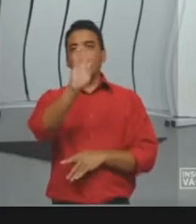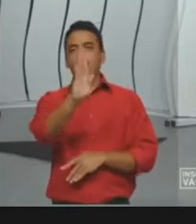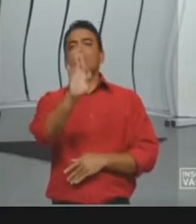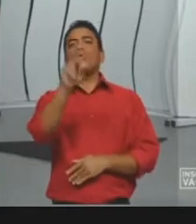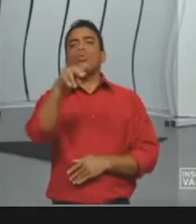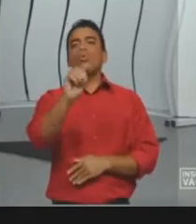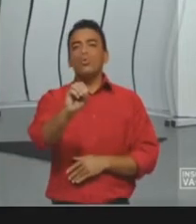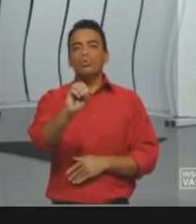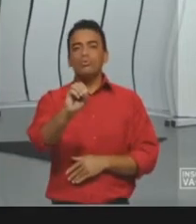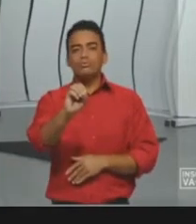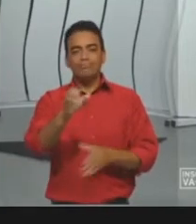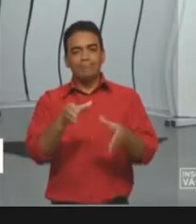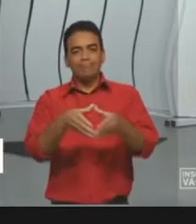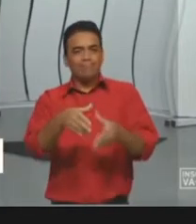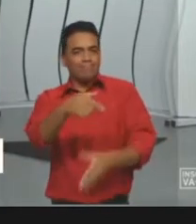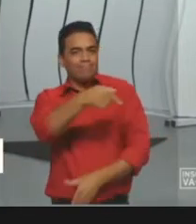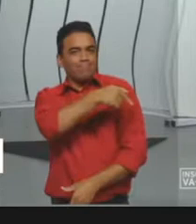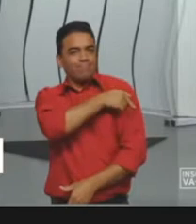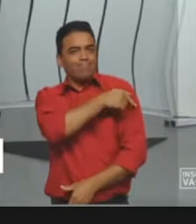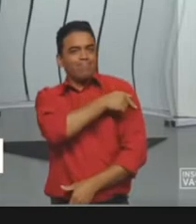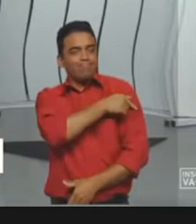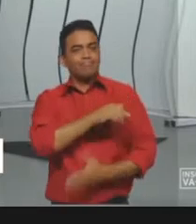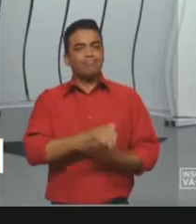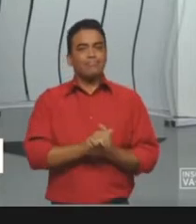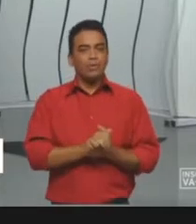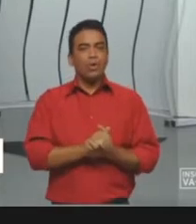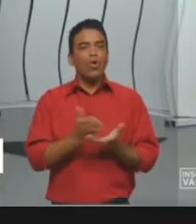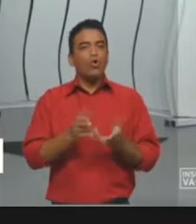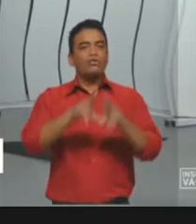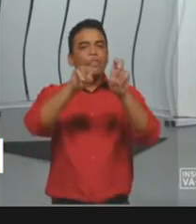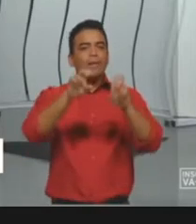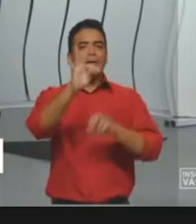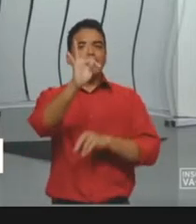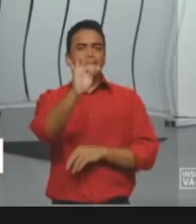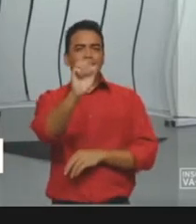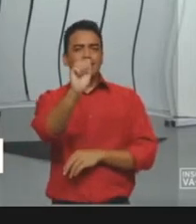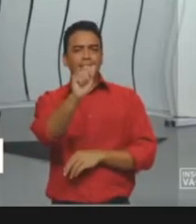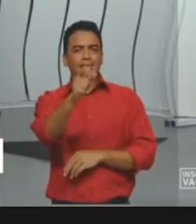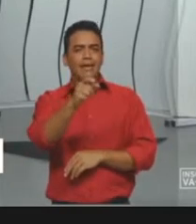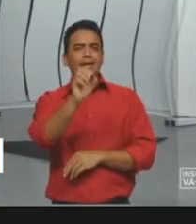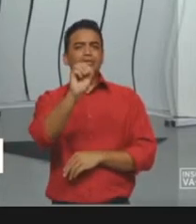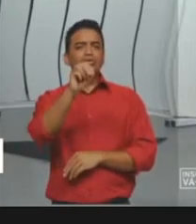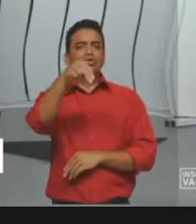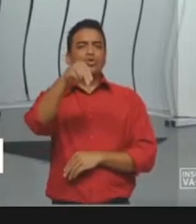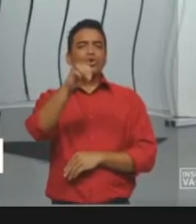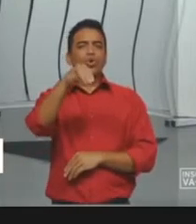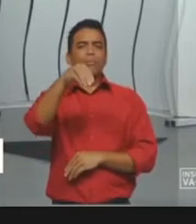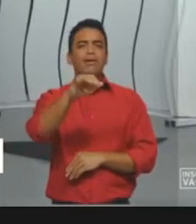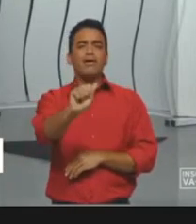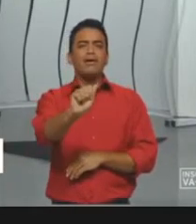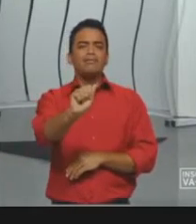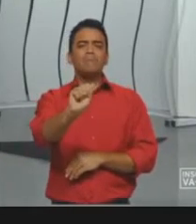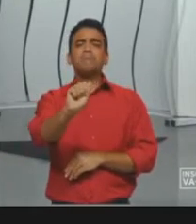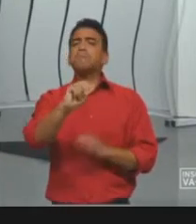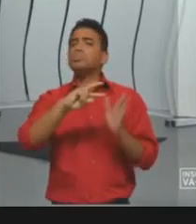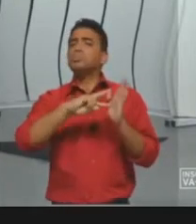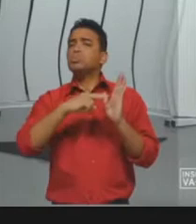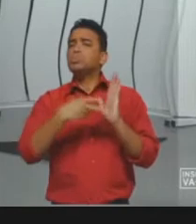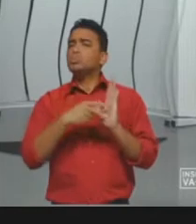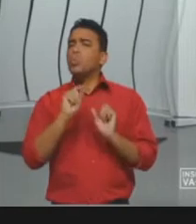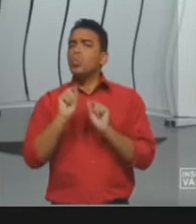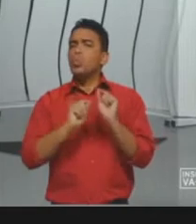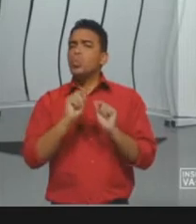ano do Ensino Fundamental, sobre taxonomia. O que será que significa esse nome,